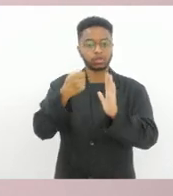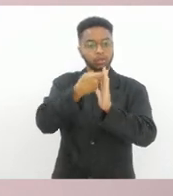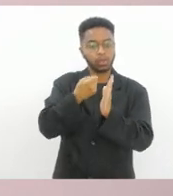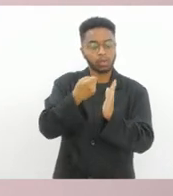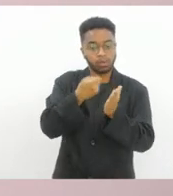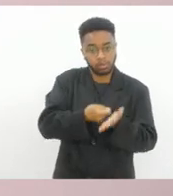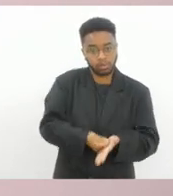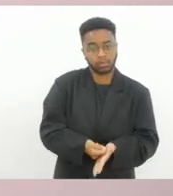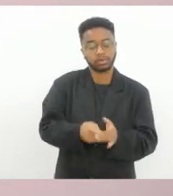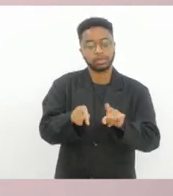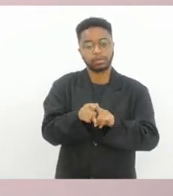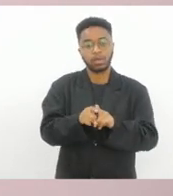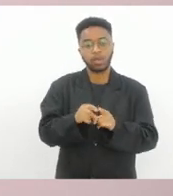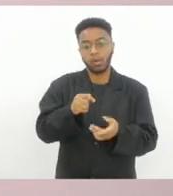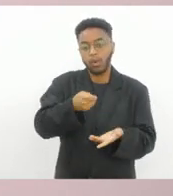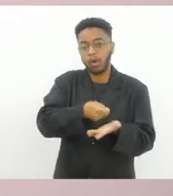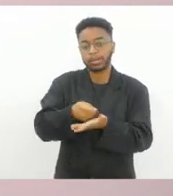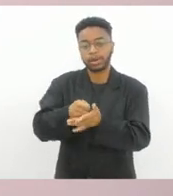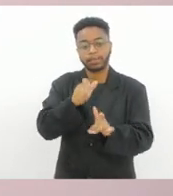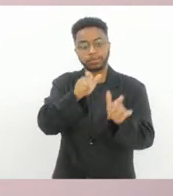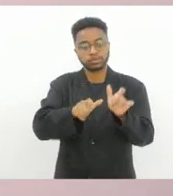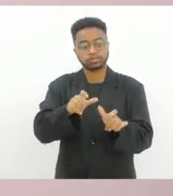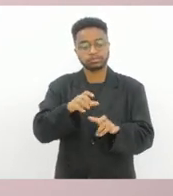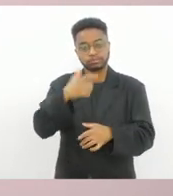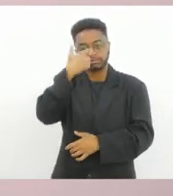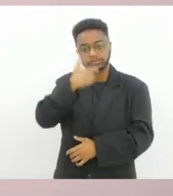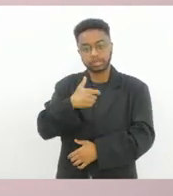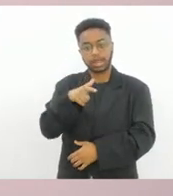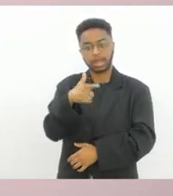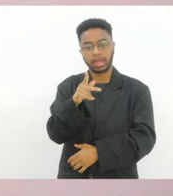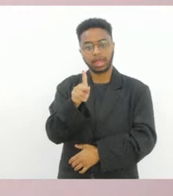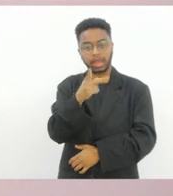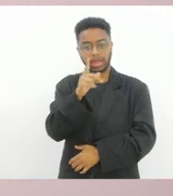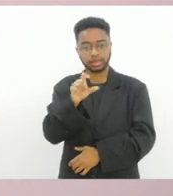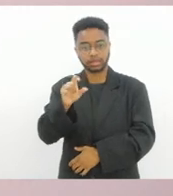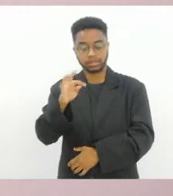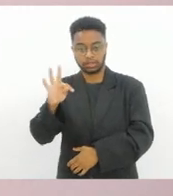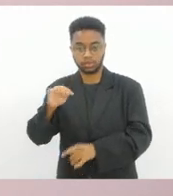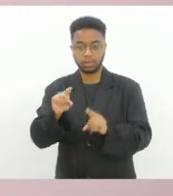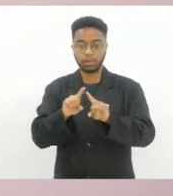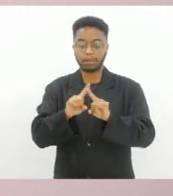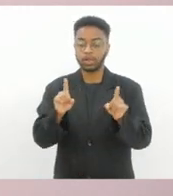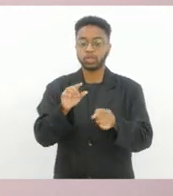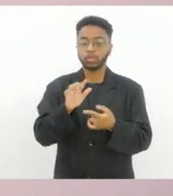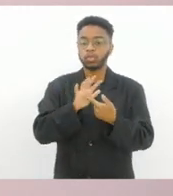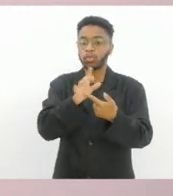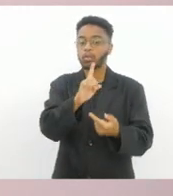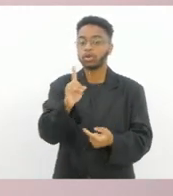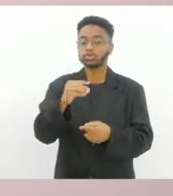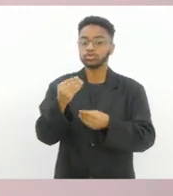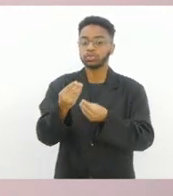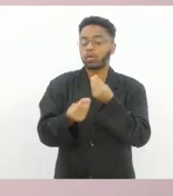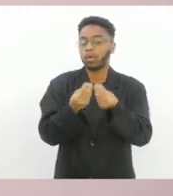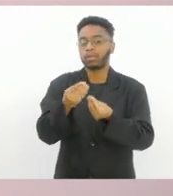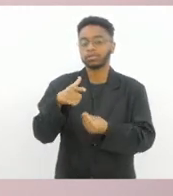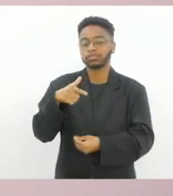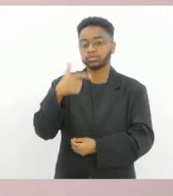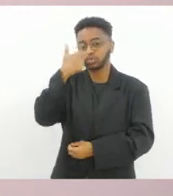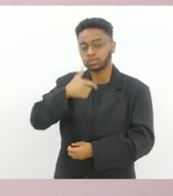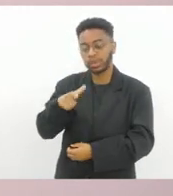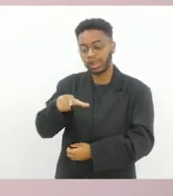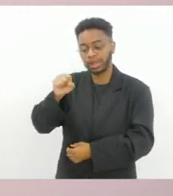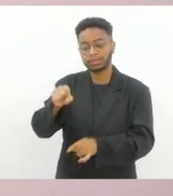a heterossexualidade. Ele não só dita o modo que vamos exercer a lesbianidade, mas o modo que a gente vai exercer a